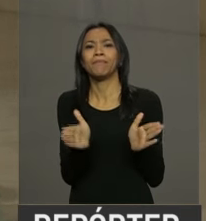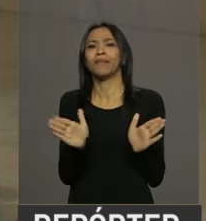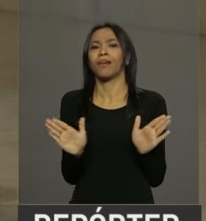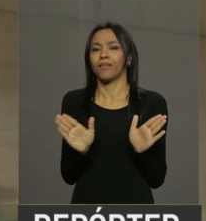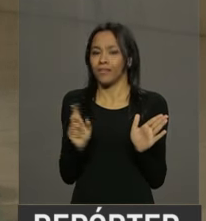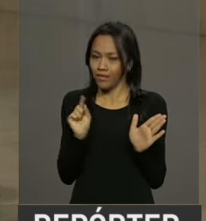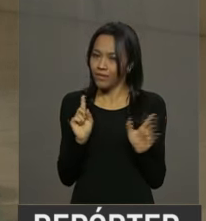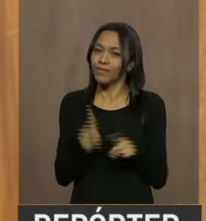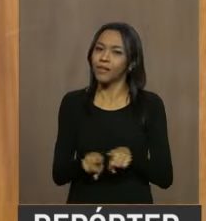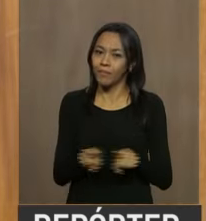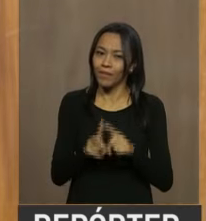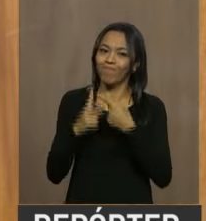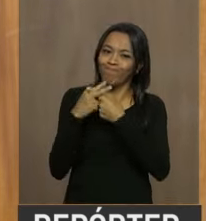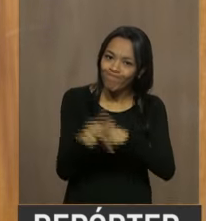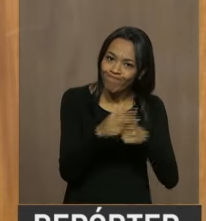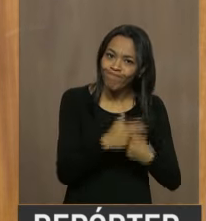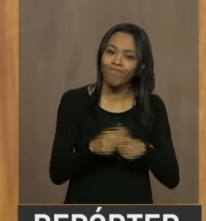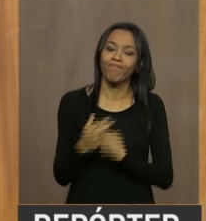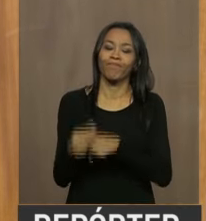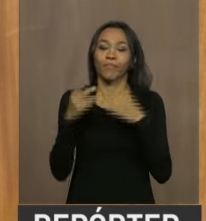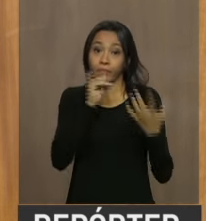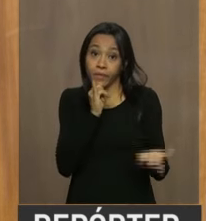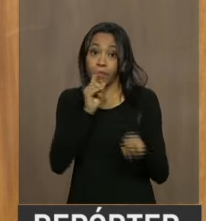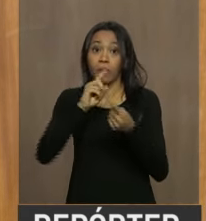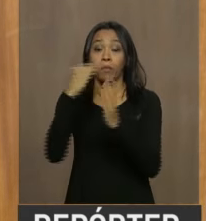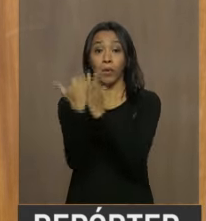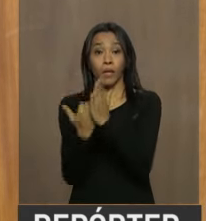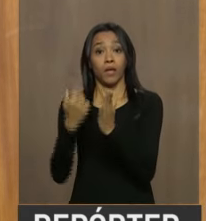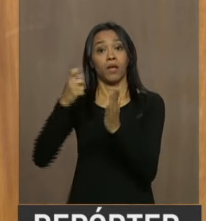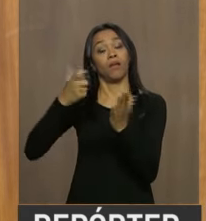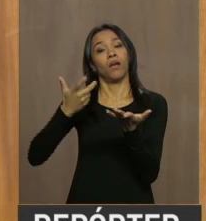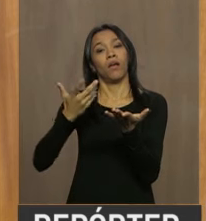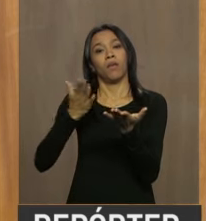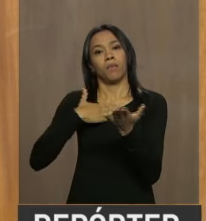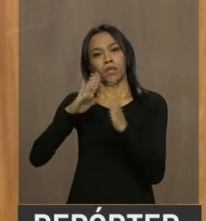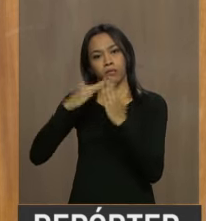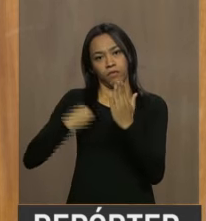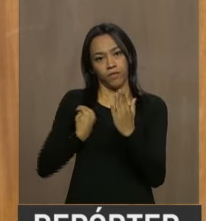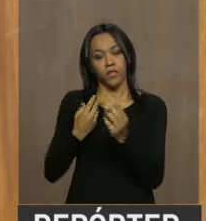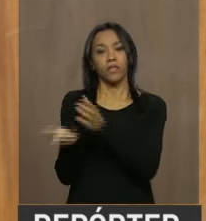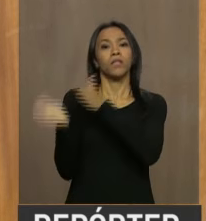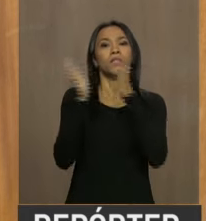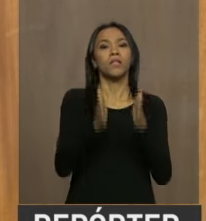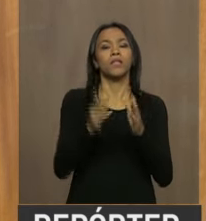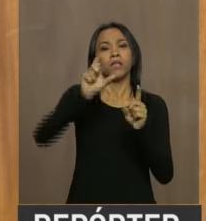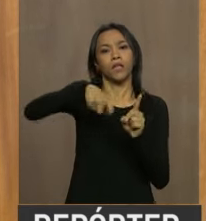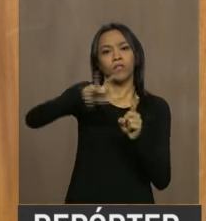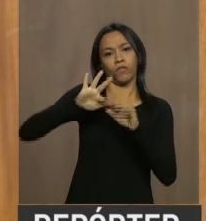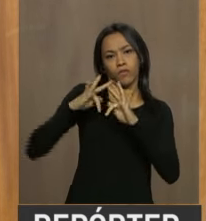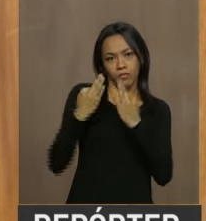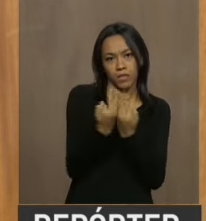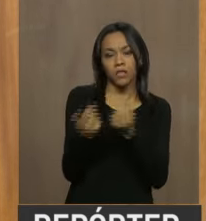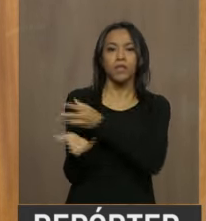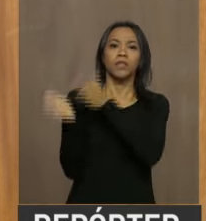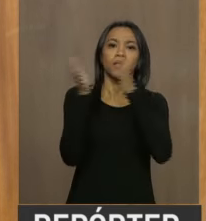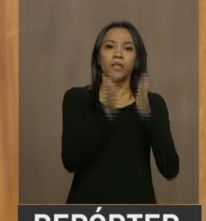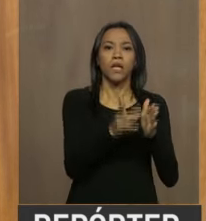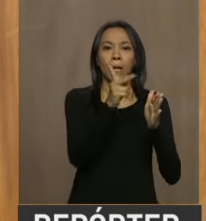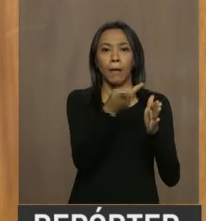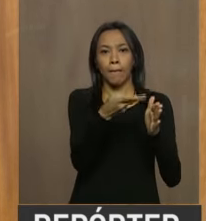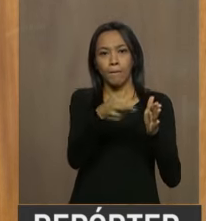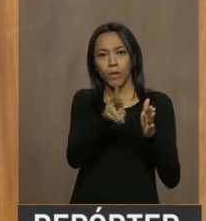e aperfeiçoados. Programa Minha Casa, Minha Vida, o Bolsa Família, né, o Pronatec, o